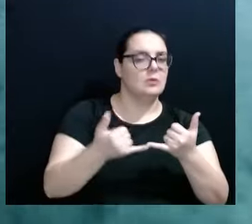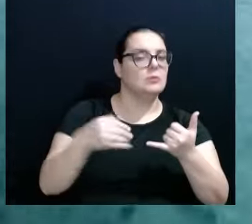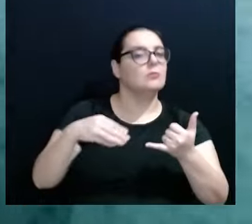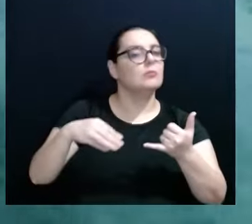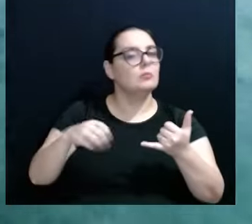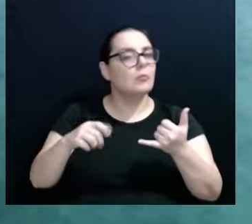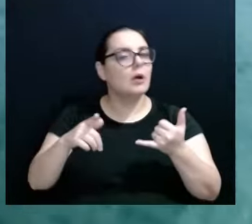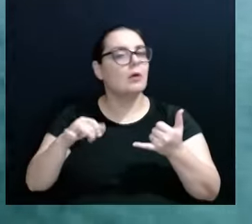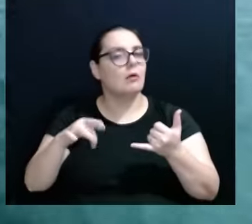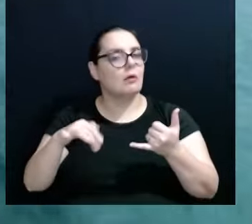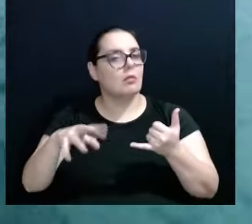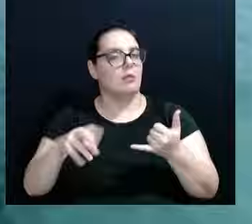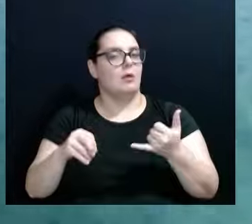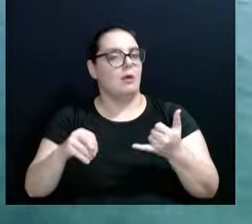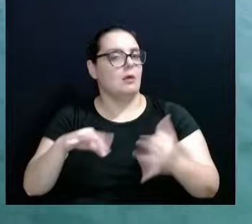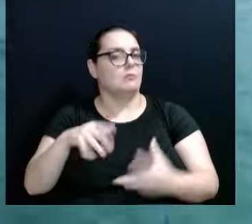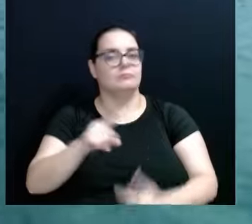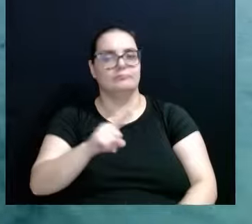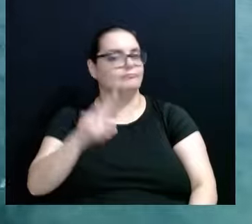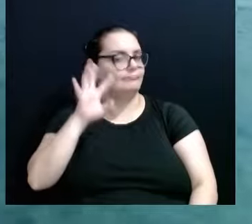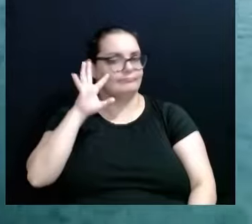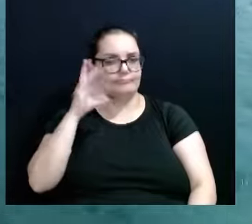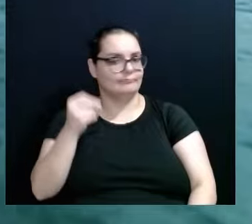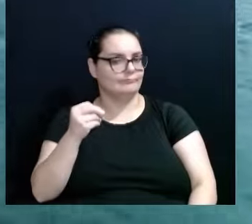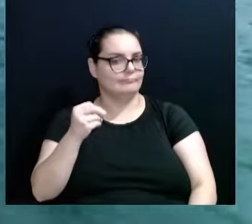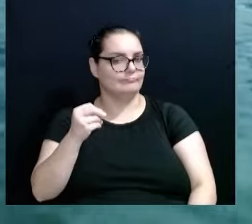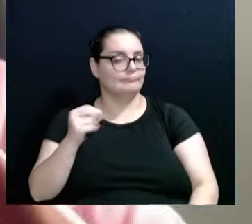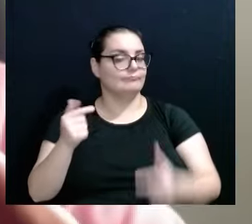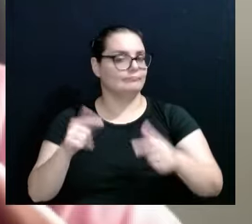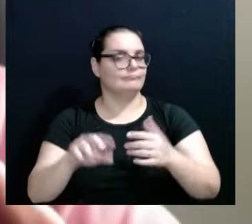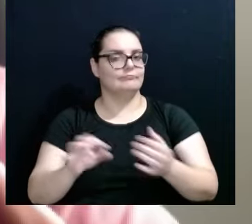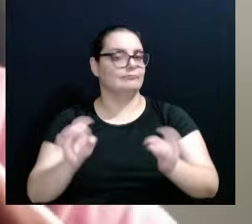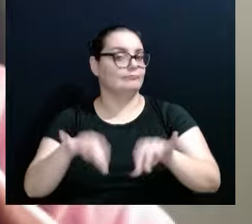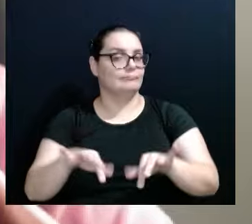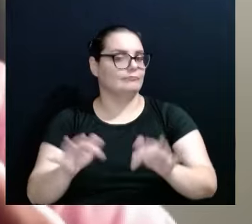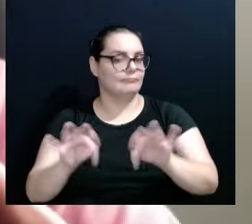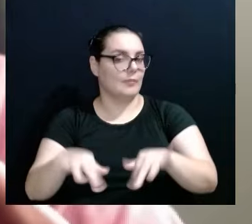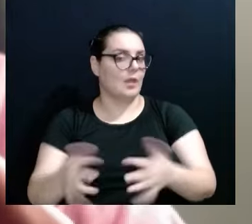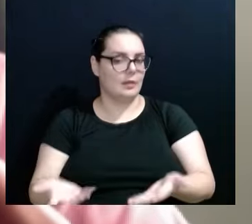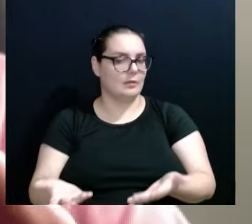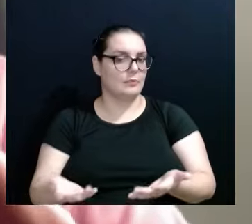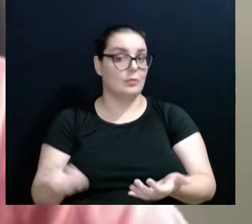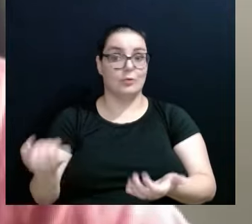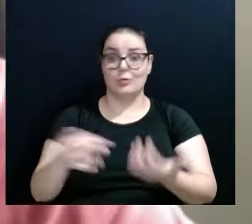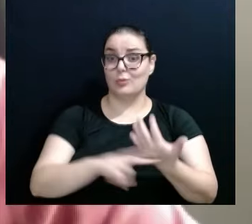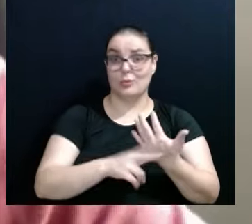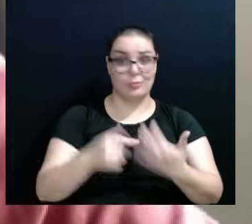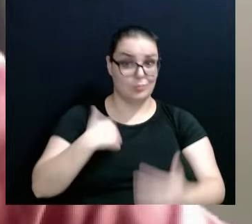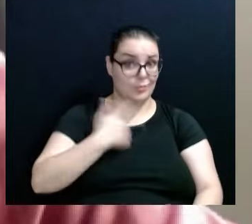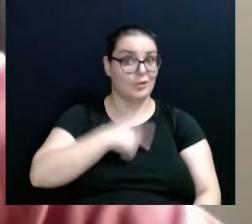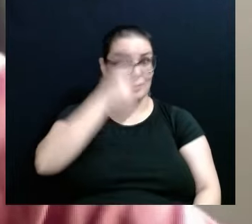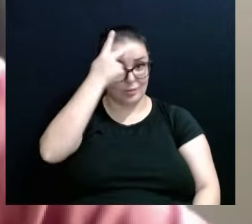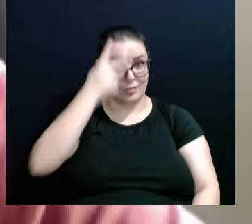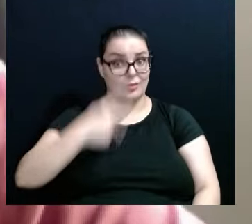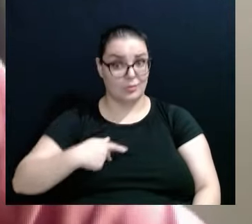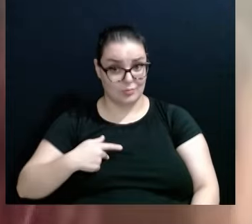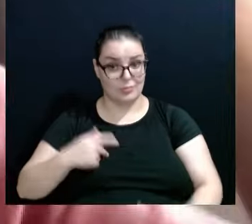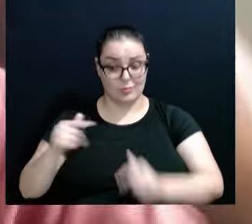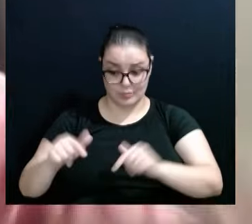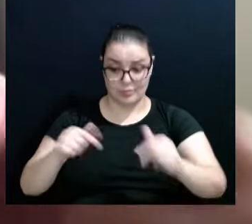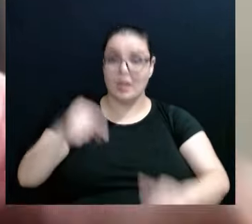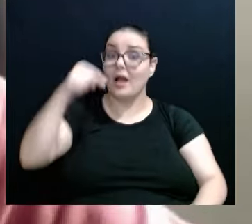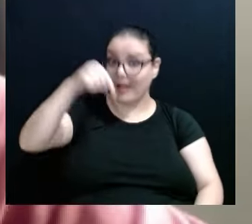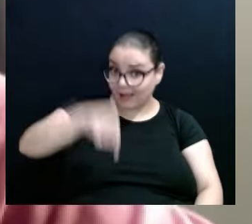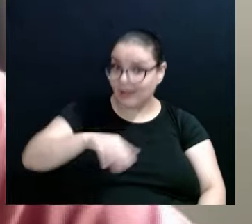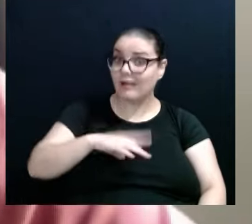maquinário planetário e nós não temos pleno conhecimento de onde isso vai parar, e o quanto de impacto isso pode causar para a gente,